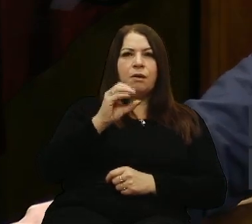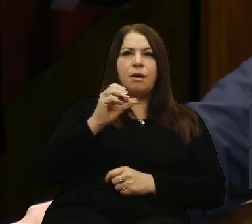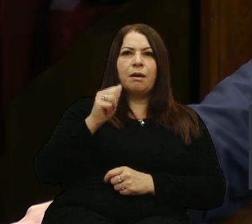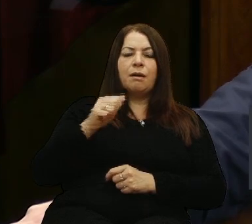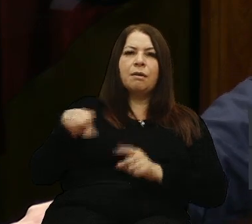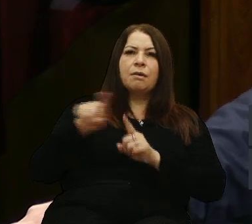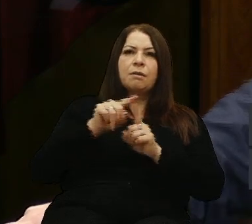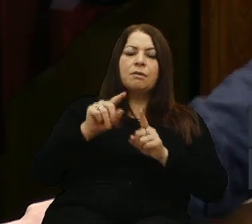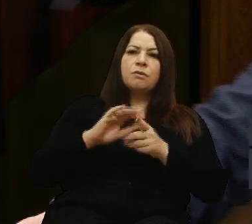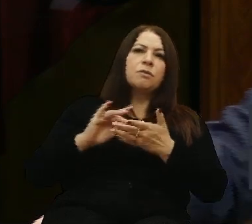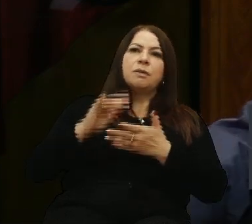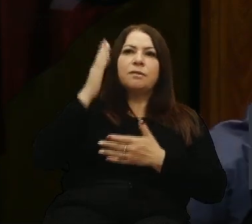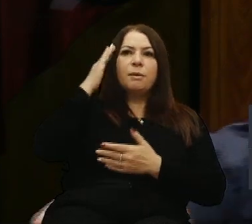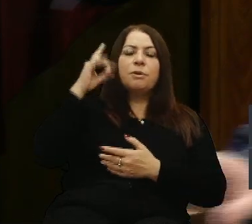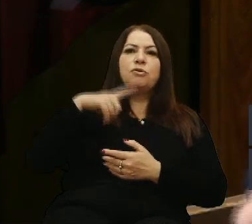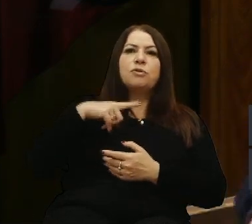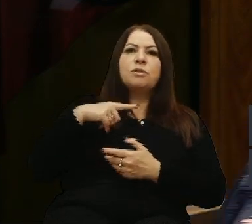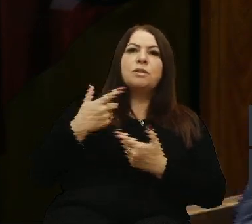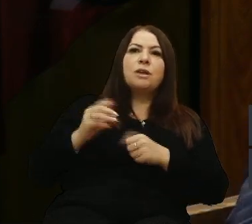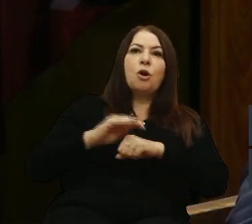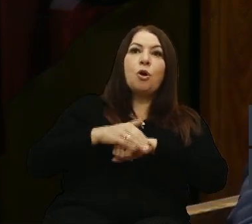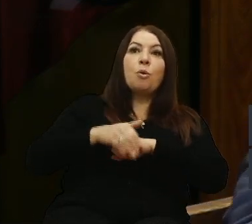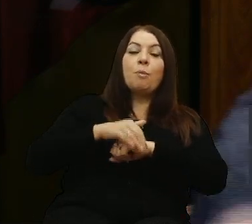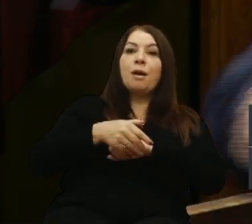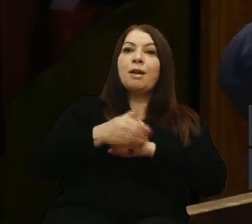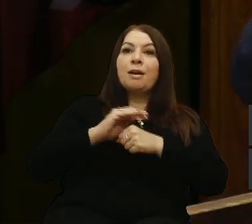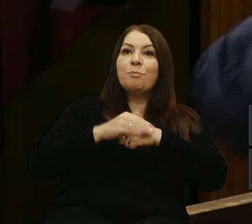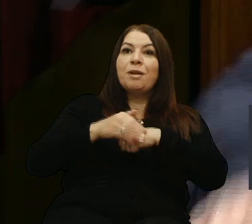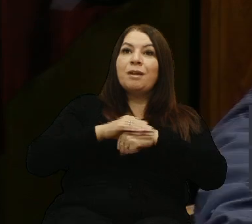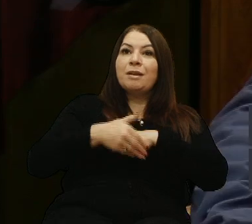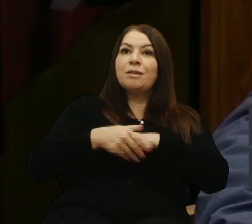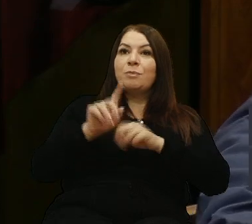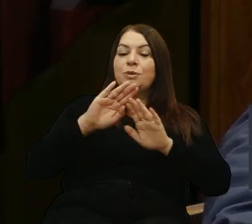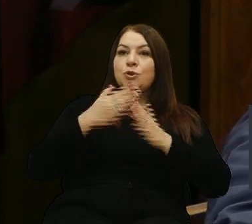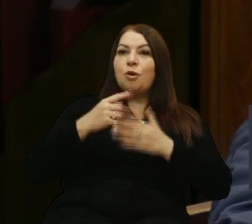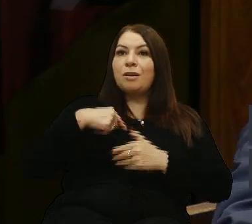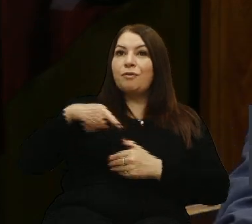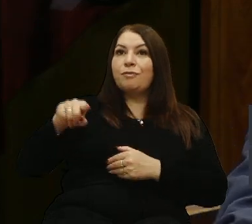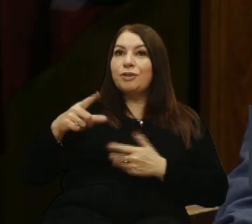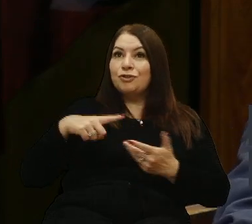Galópolis, cheguei lá, sabe onde é que tinha tido um caso de pedofilia, Lucas? Numa das escolas que eu fui.